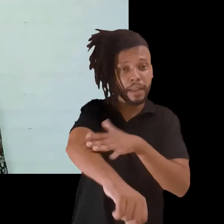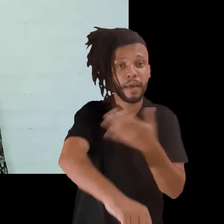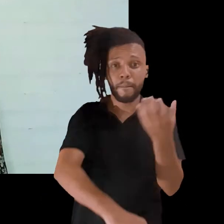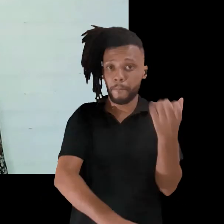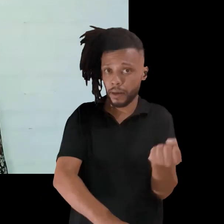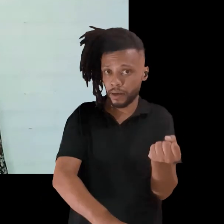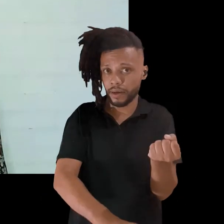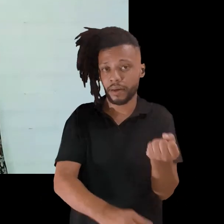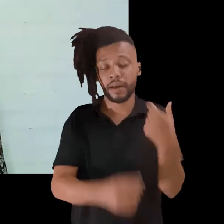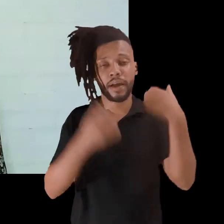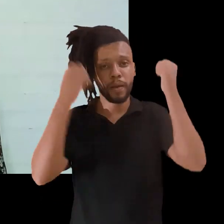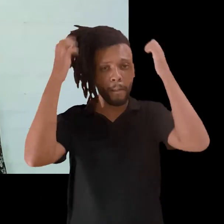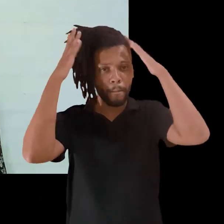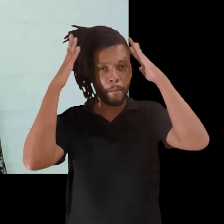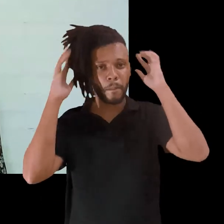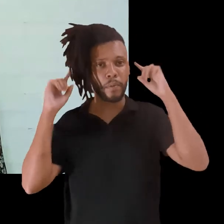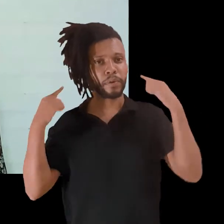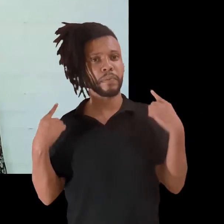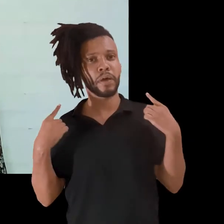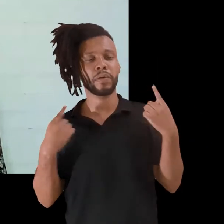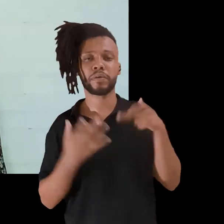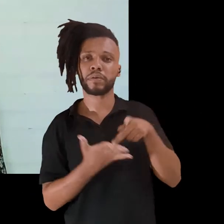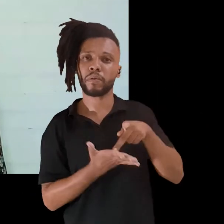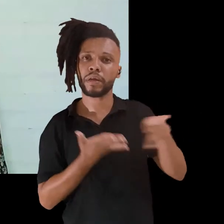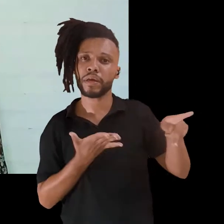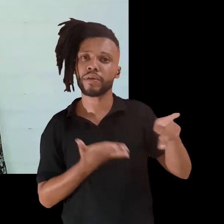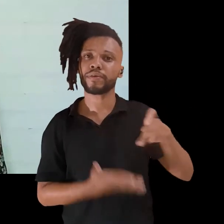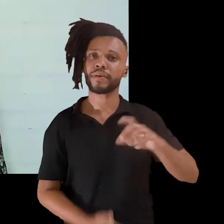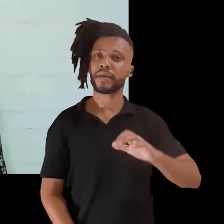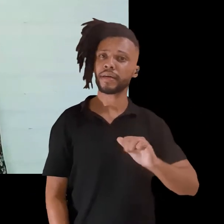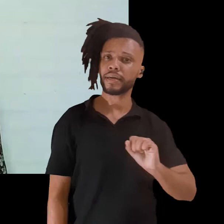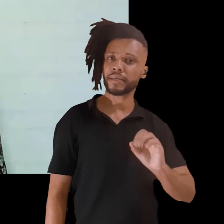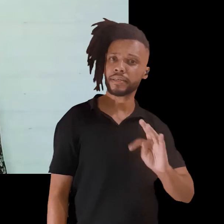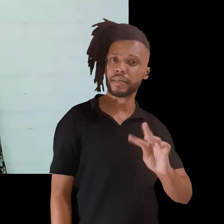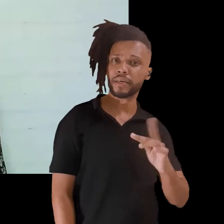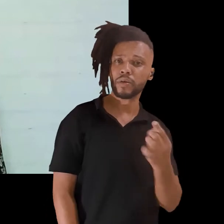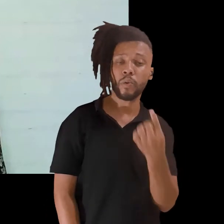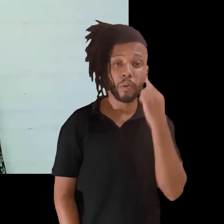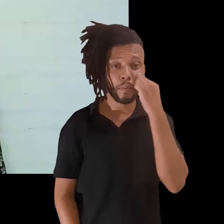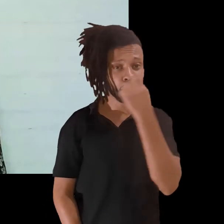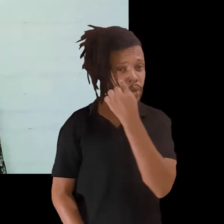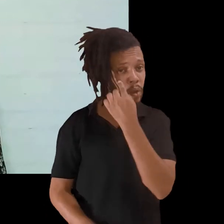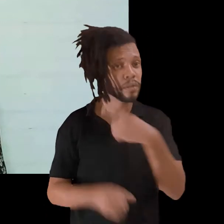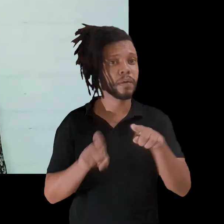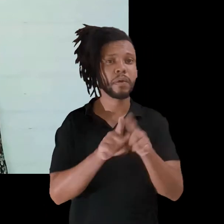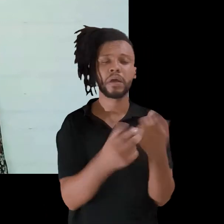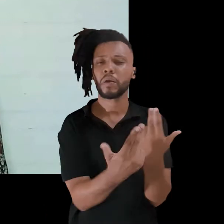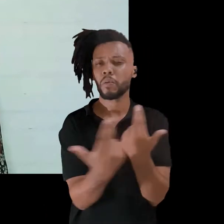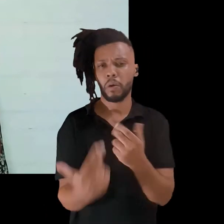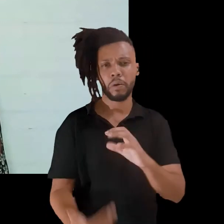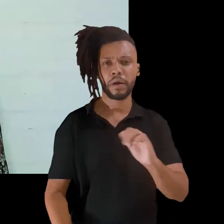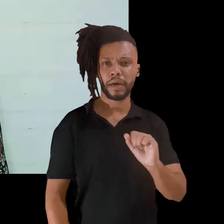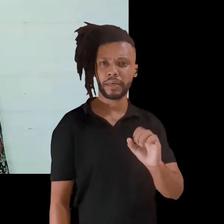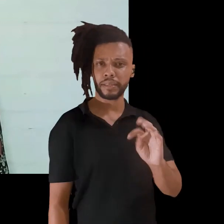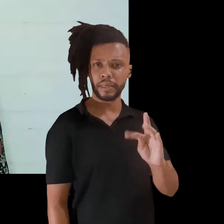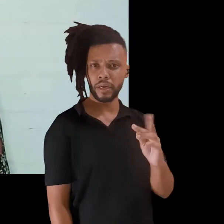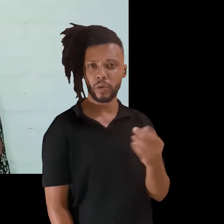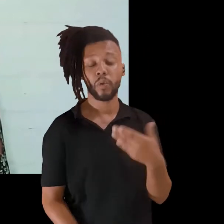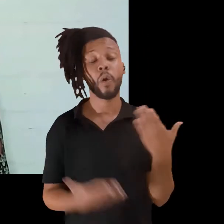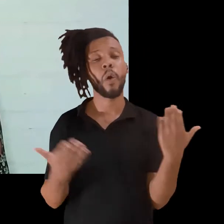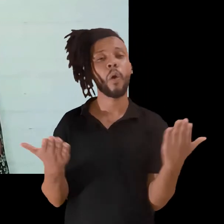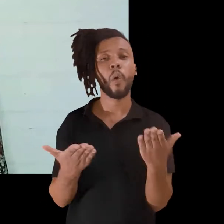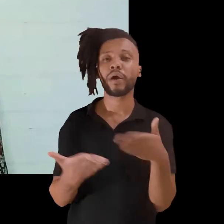branca, meus cabelos são lisos e castanhos e meus olhos também são castanhos. Na aula de